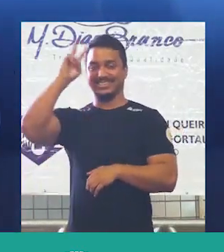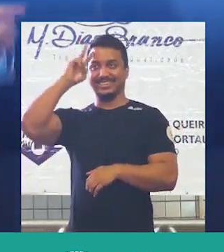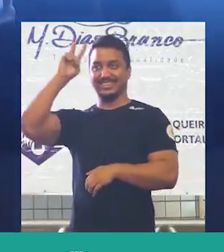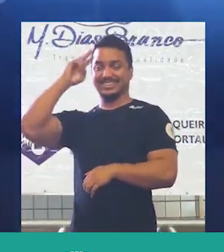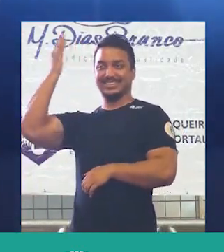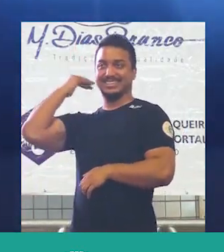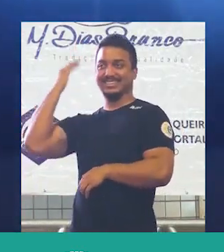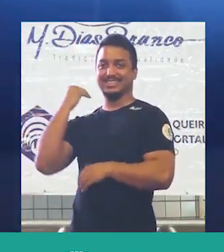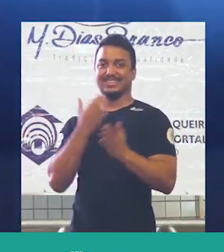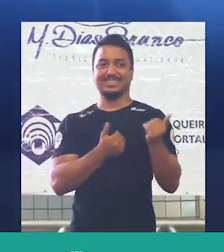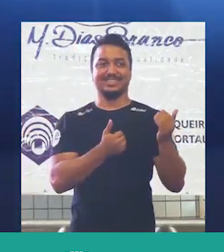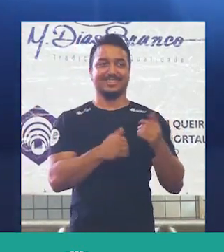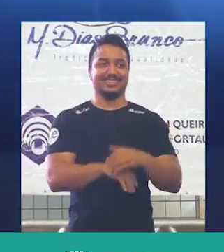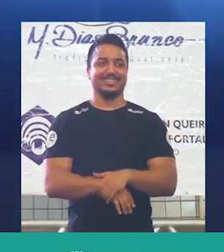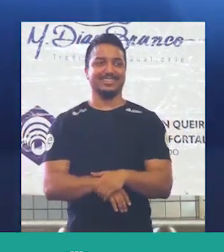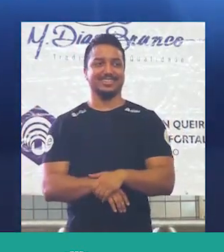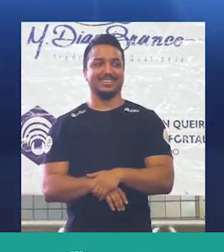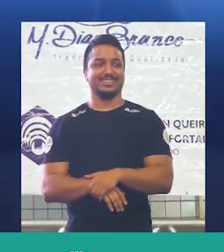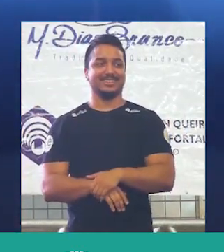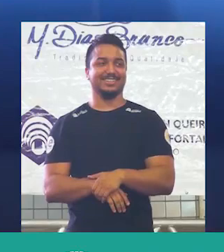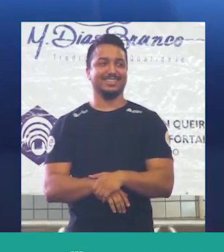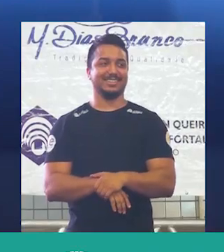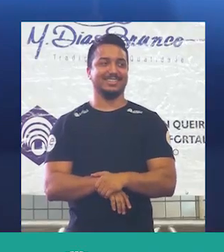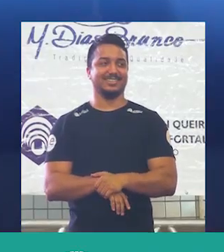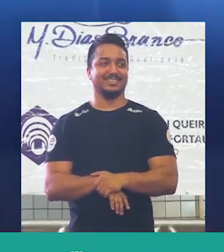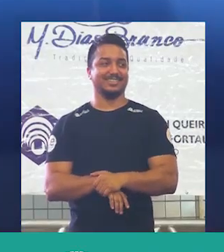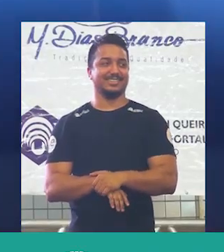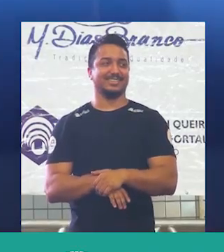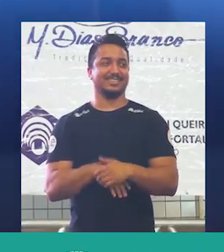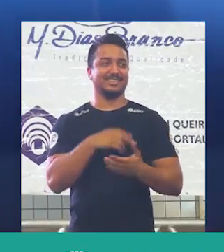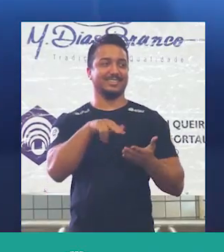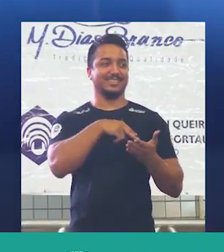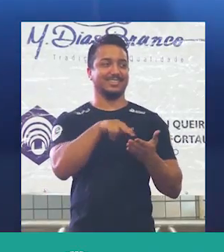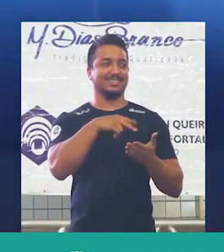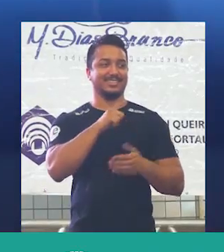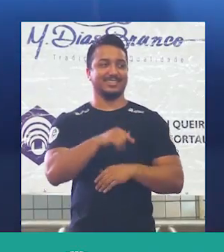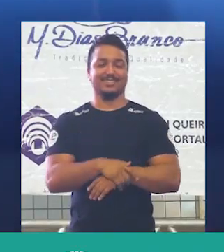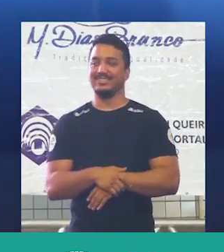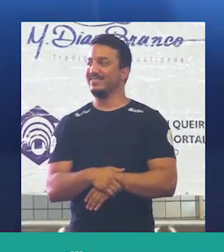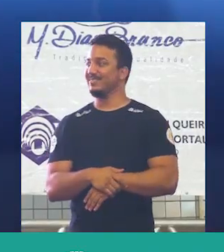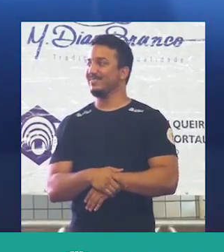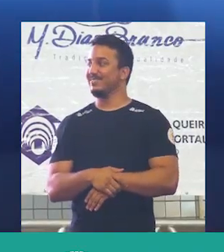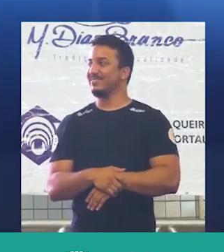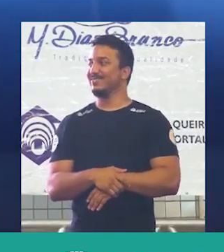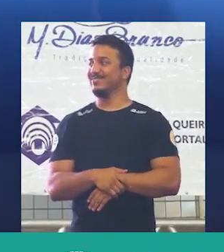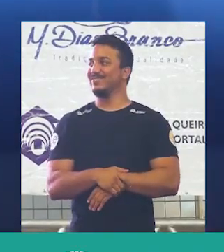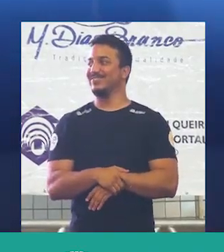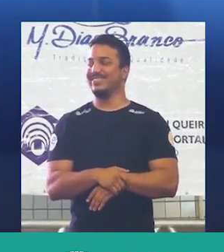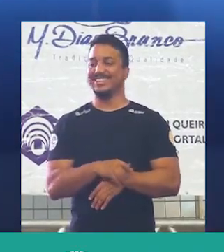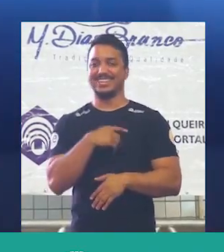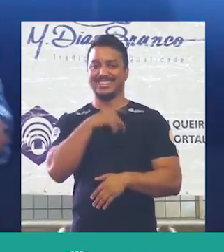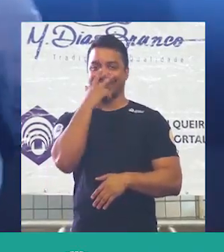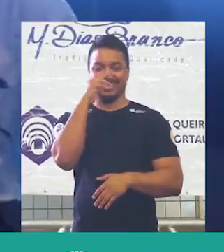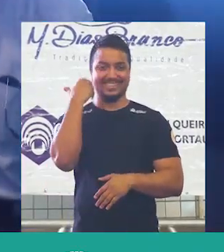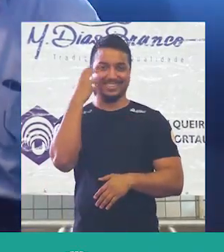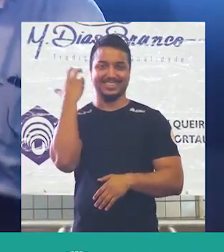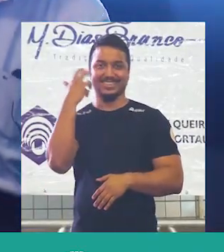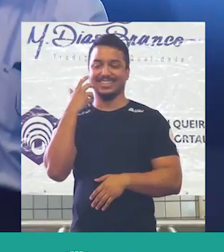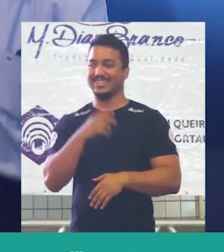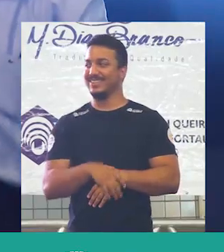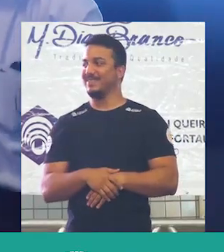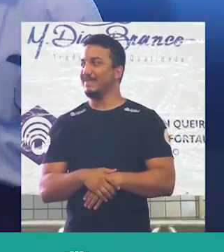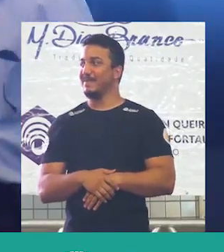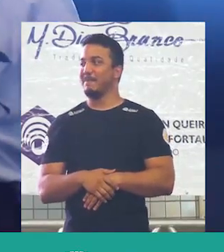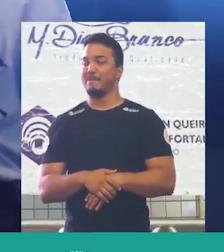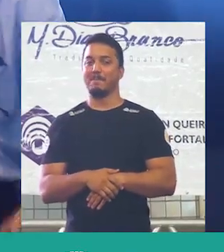Lembrando, nosso amigo se abriu ali porque ia também, né? Tu dançar lá no Gigantão da Zé Basto lá. Aí tocava Papa Don't Preach, I Be